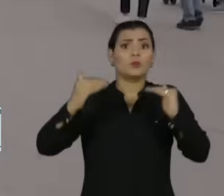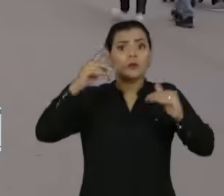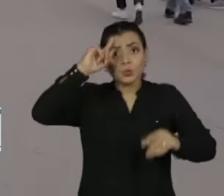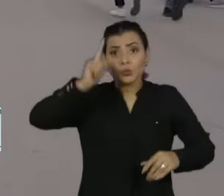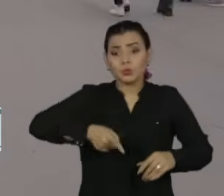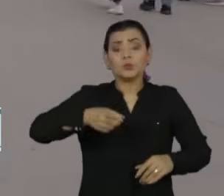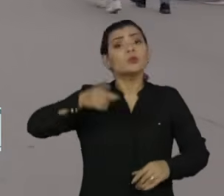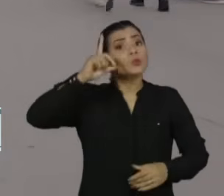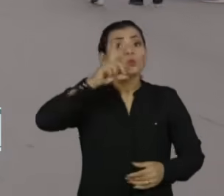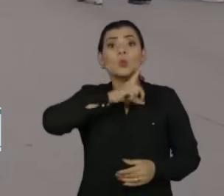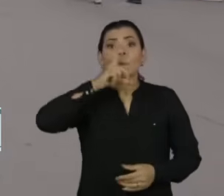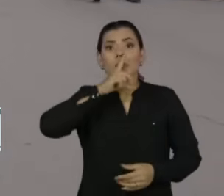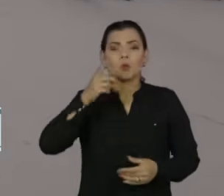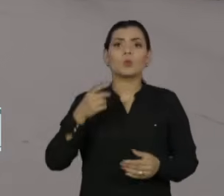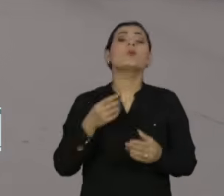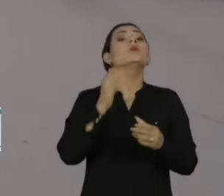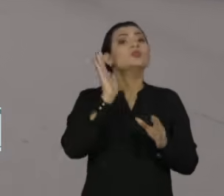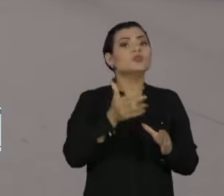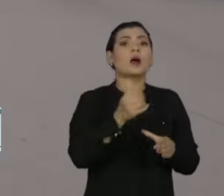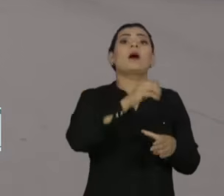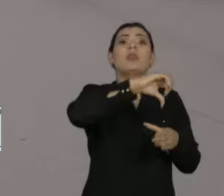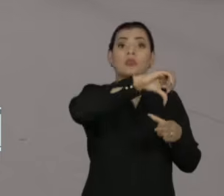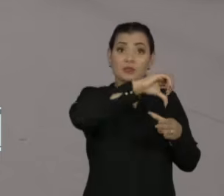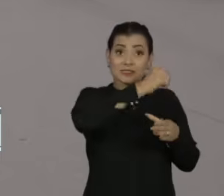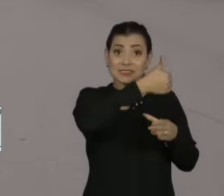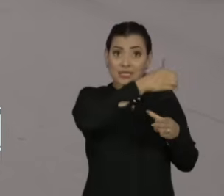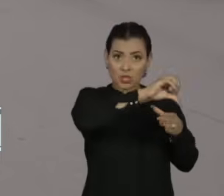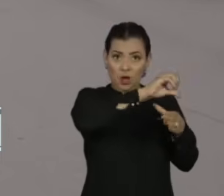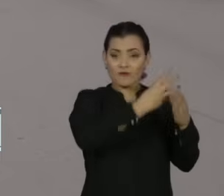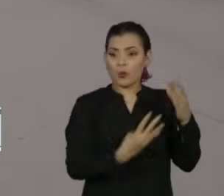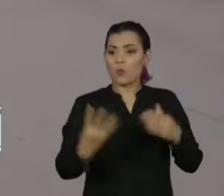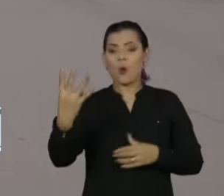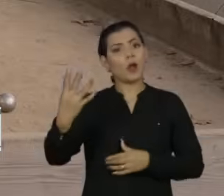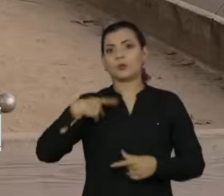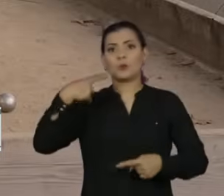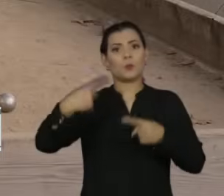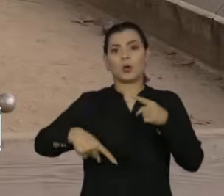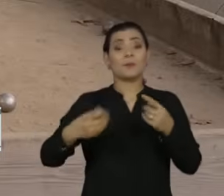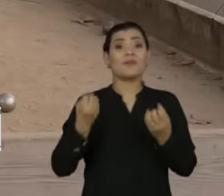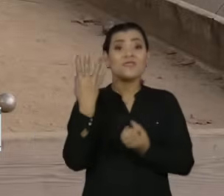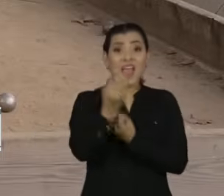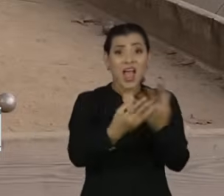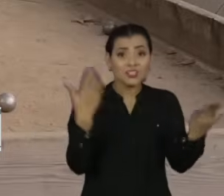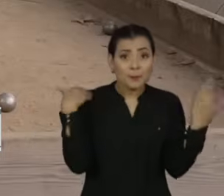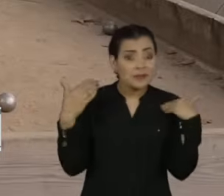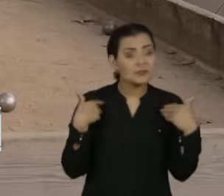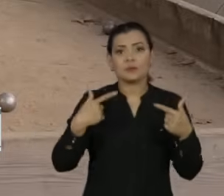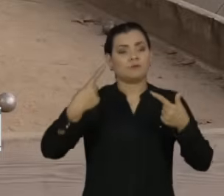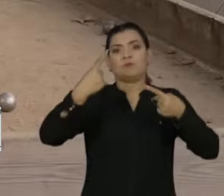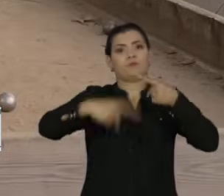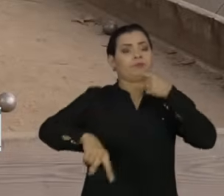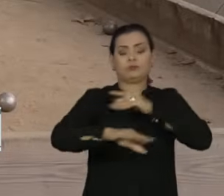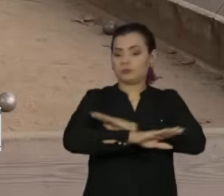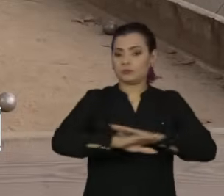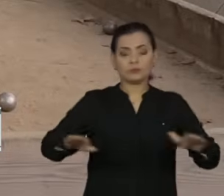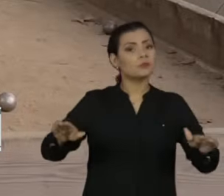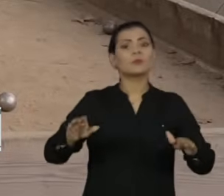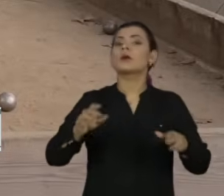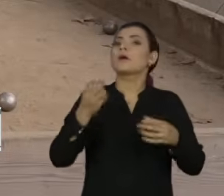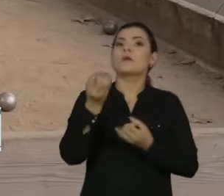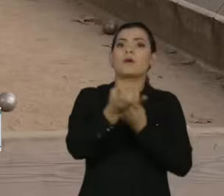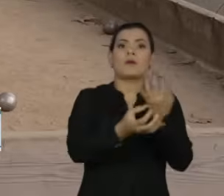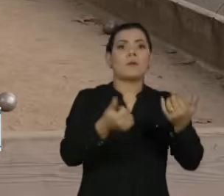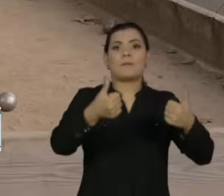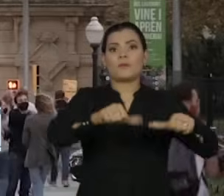domingo, 4 das 19 regiões da Espanha vão proibir todas as viagens fora as essenciais através de